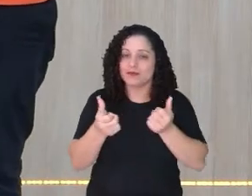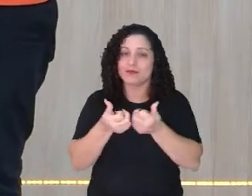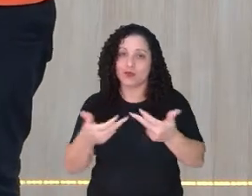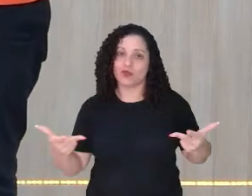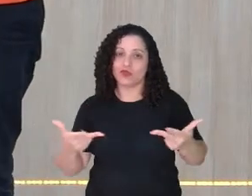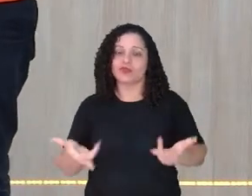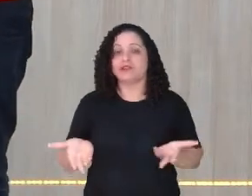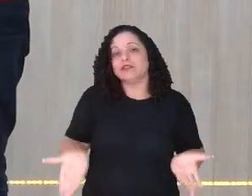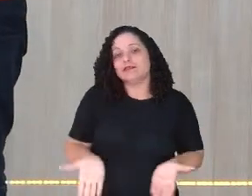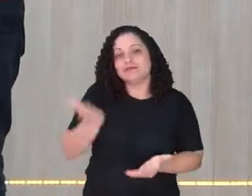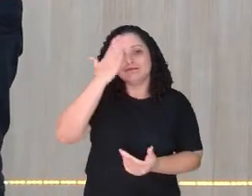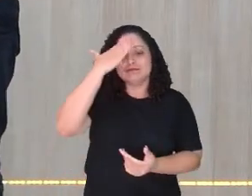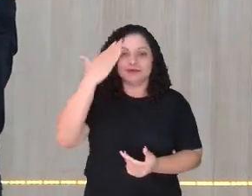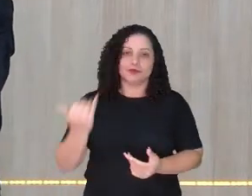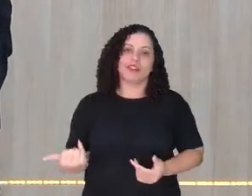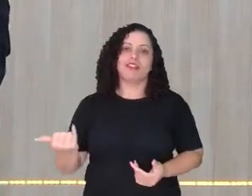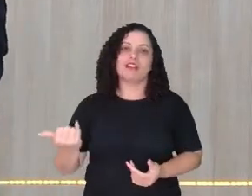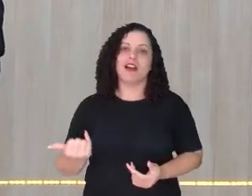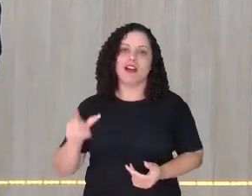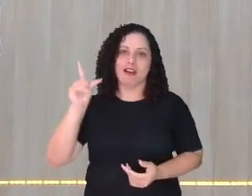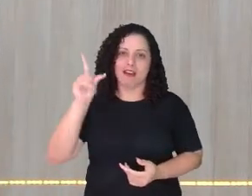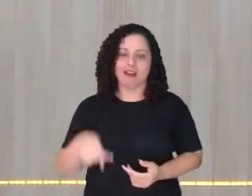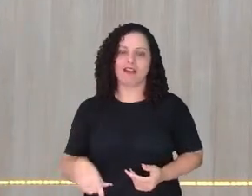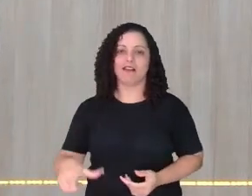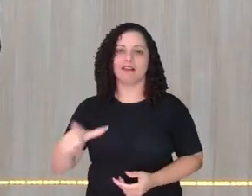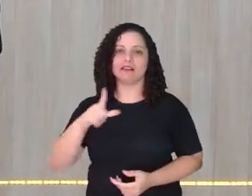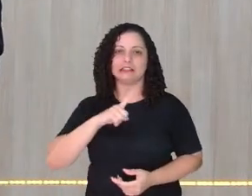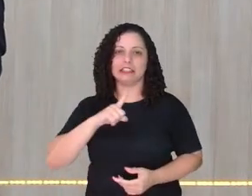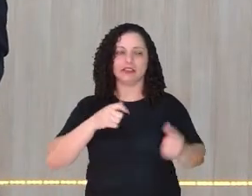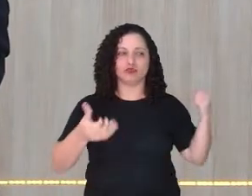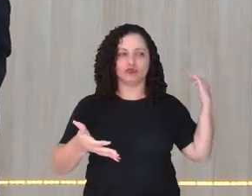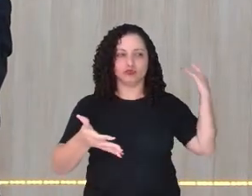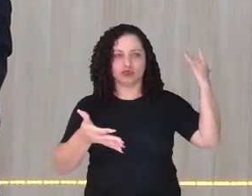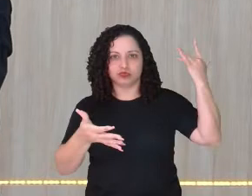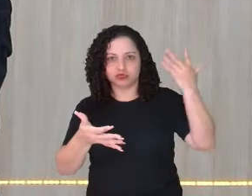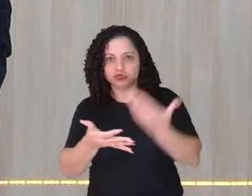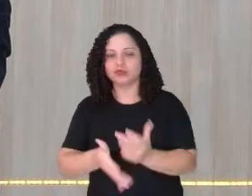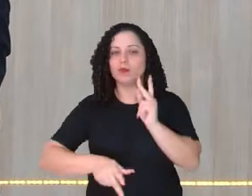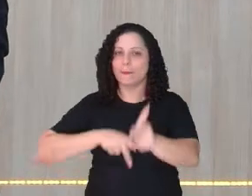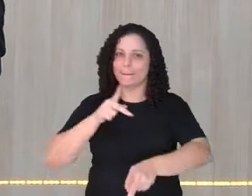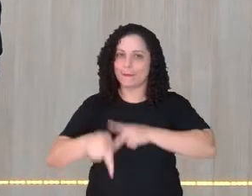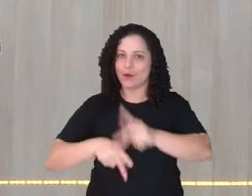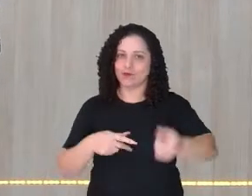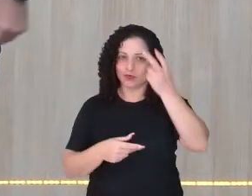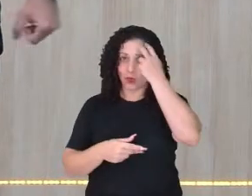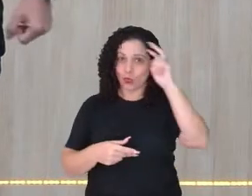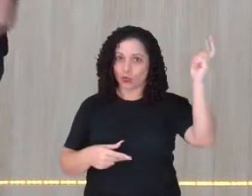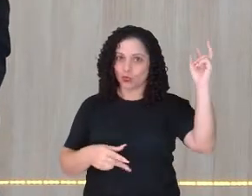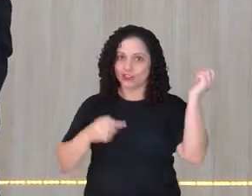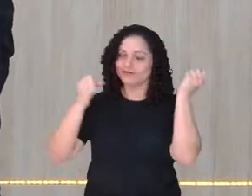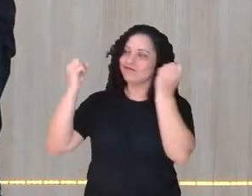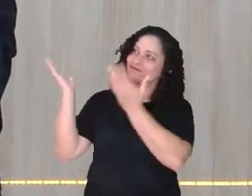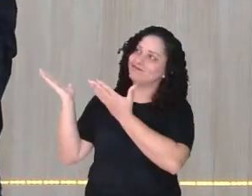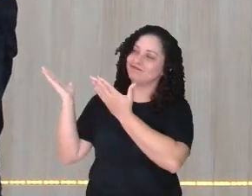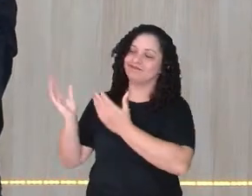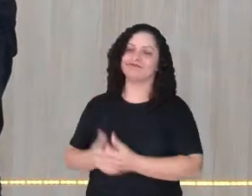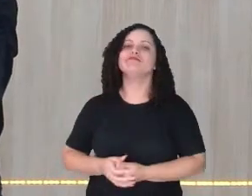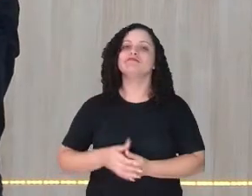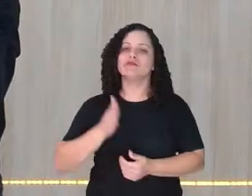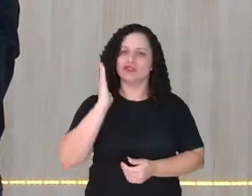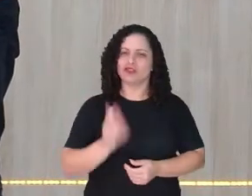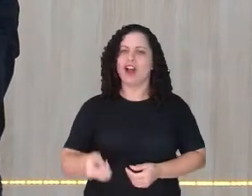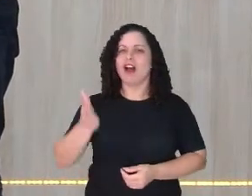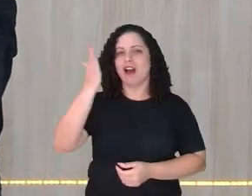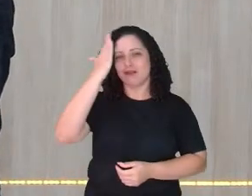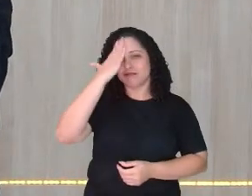sabedoria, né, que nos chega através dos tempos desse povo aí, dessa cultura Maori, tão reconhecida, né? Tanto é que